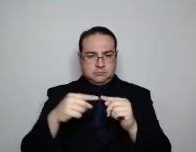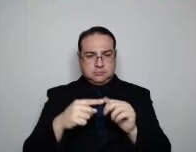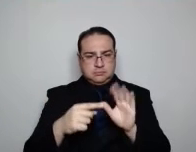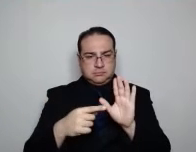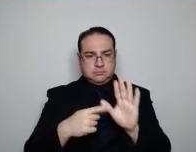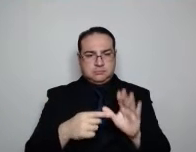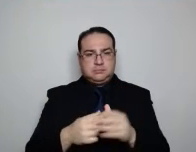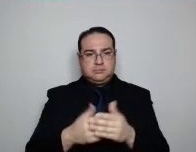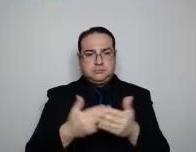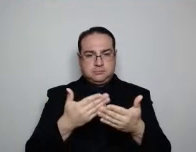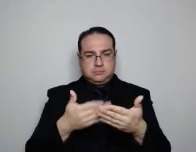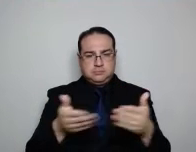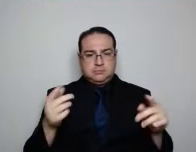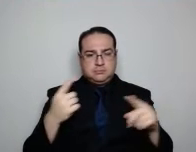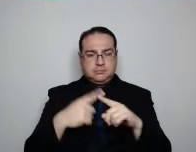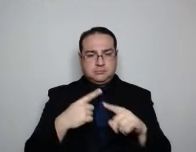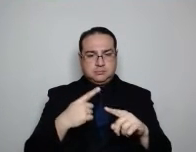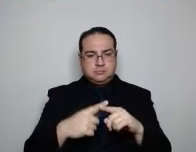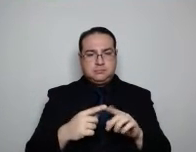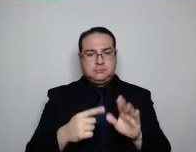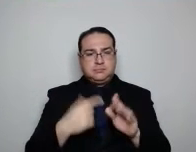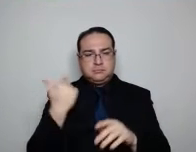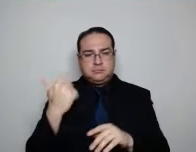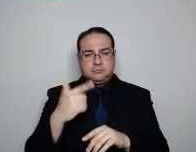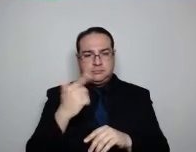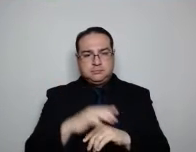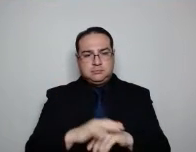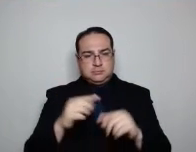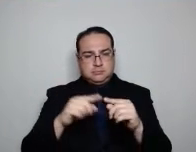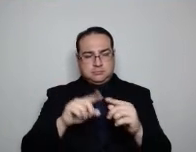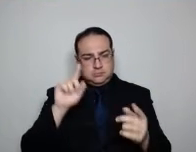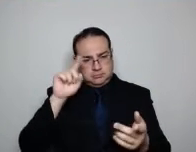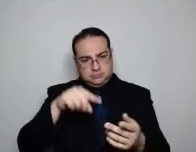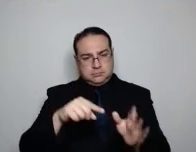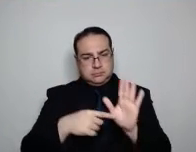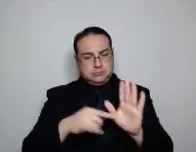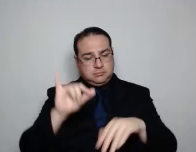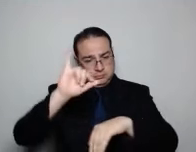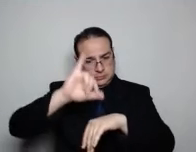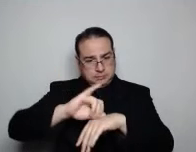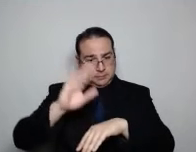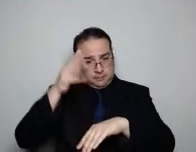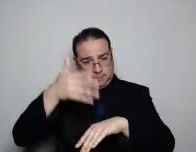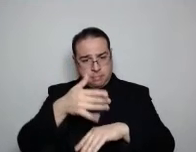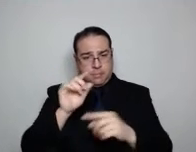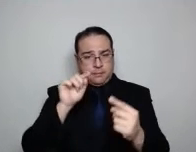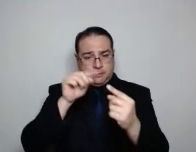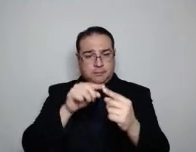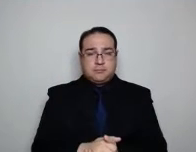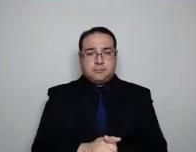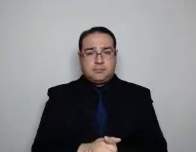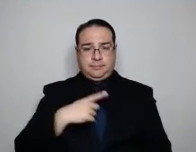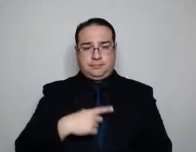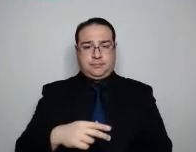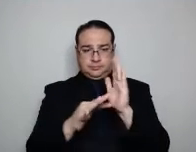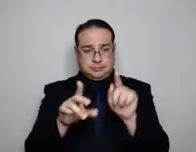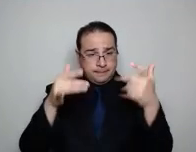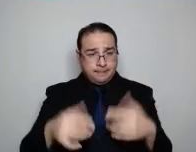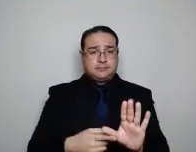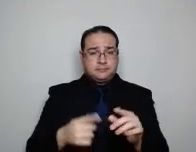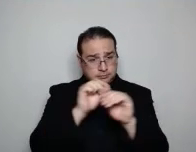notas fiscais, e aqui a referência presente nos autos é muito clara, são as notas de número 287,